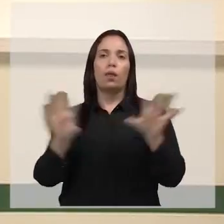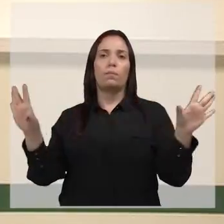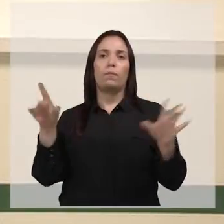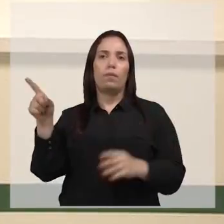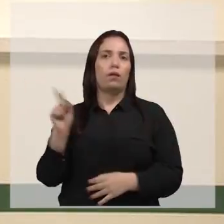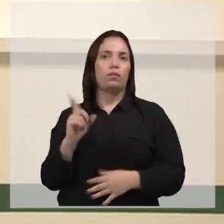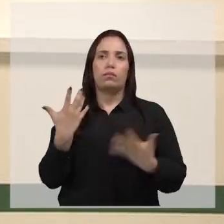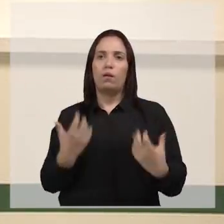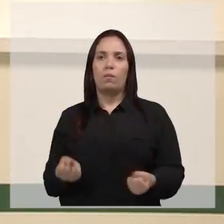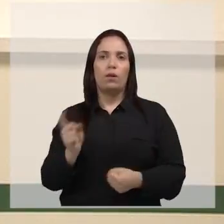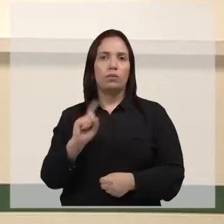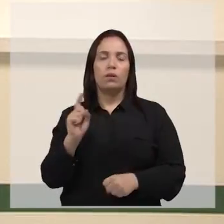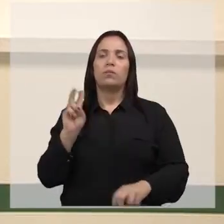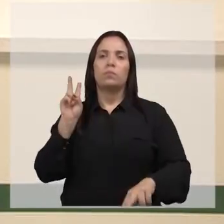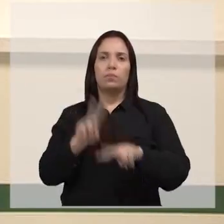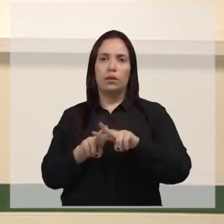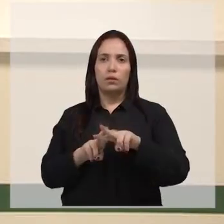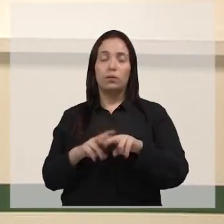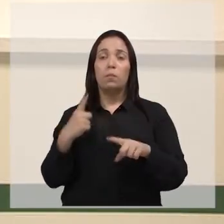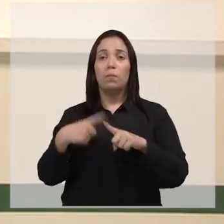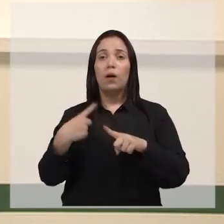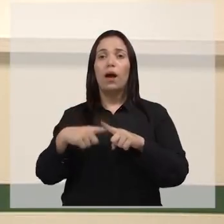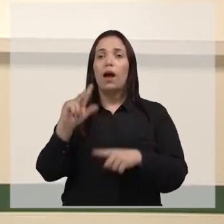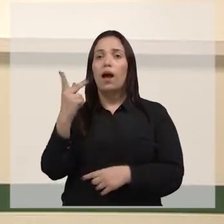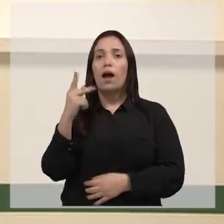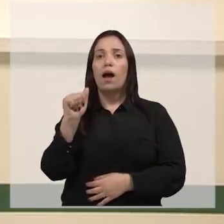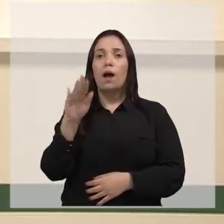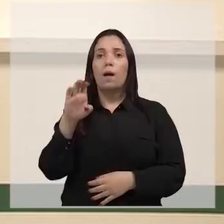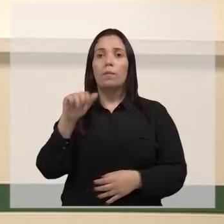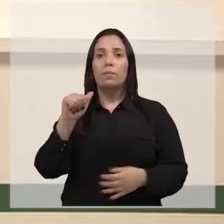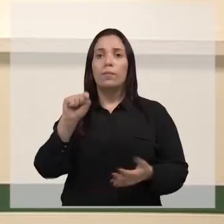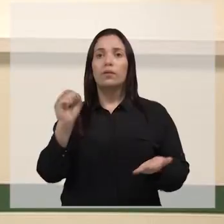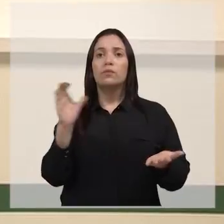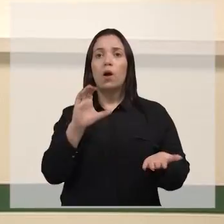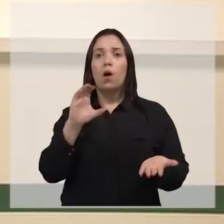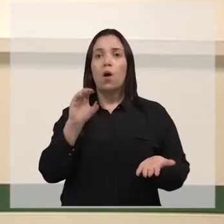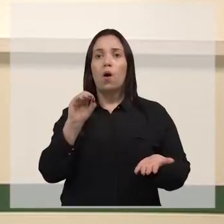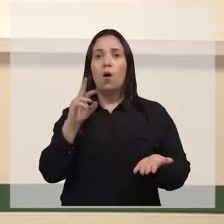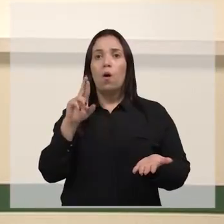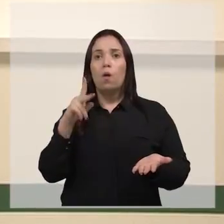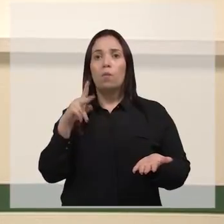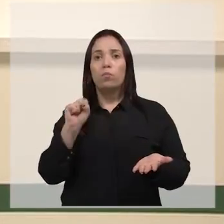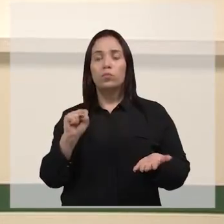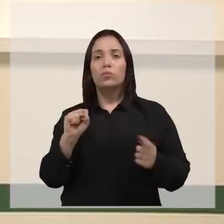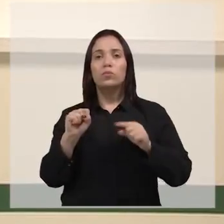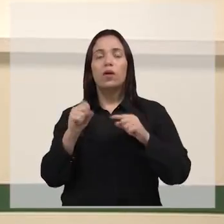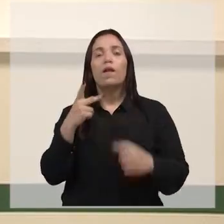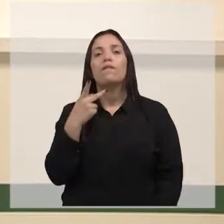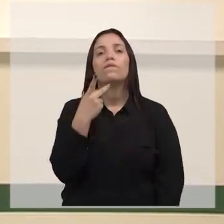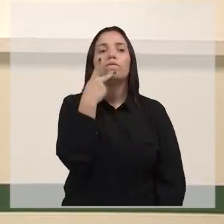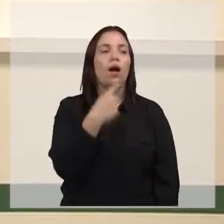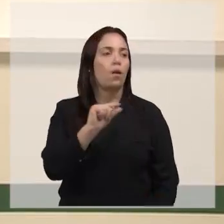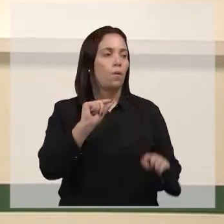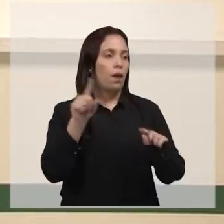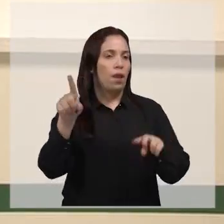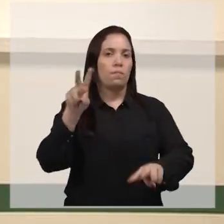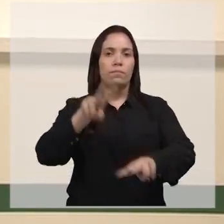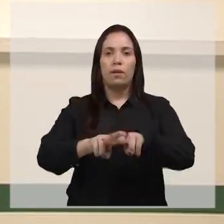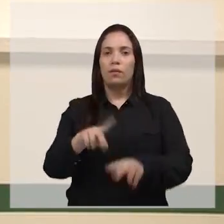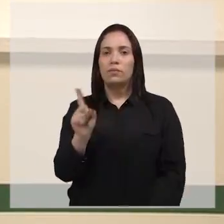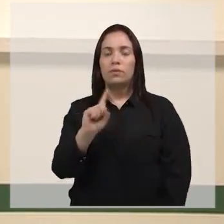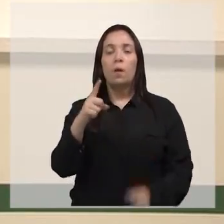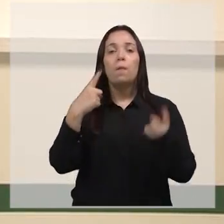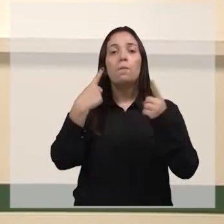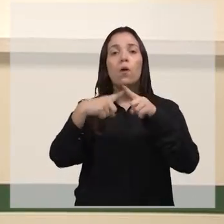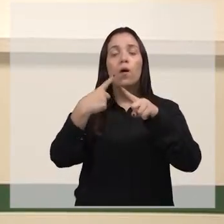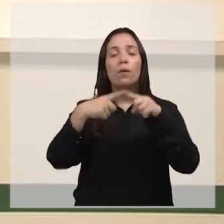dele. Mas Porque o habeas corpus basicamente alegava que ele não era para estar preso porque estava sendo preso em segunda